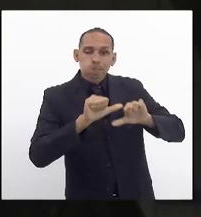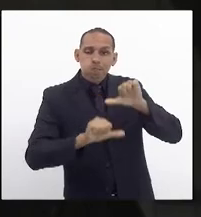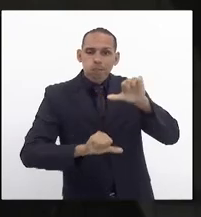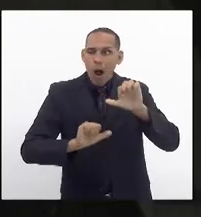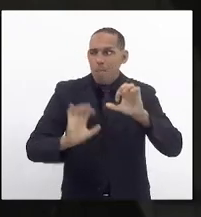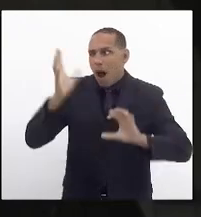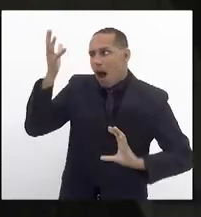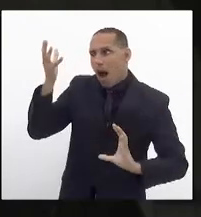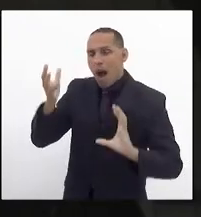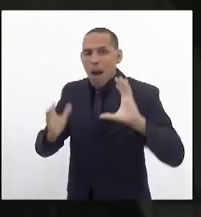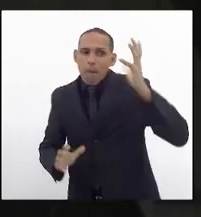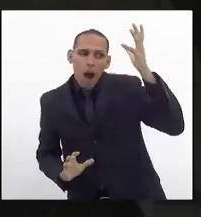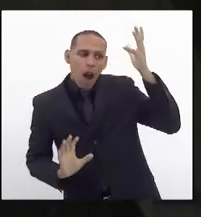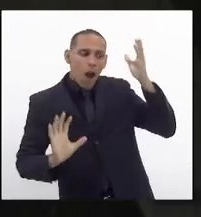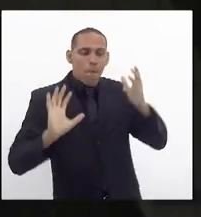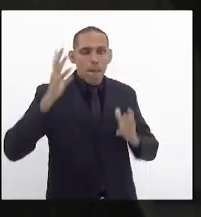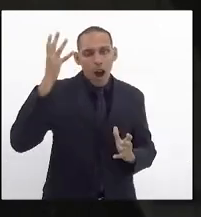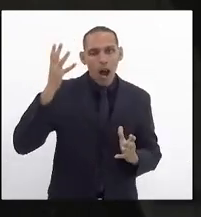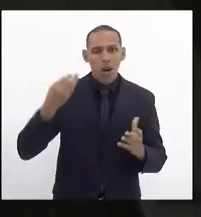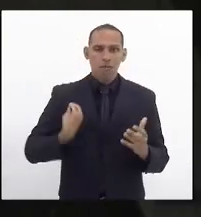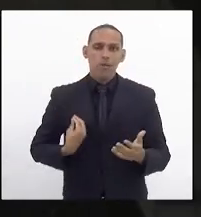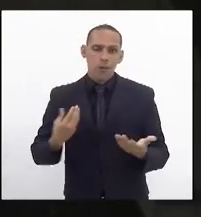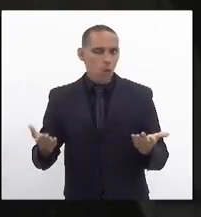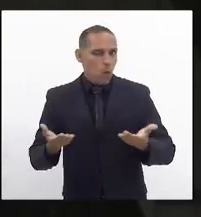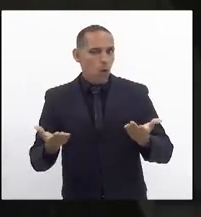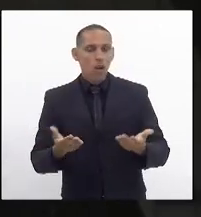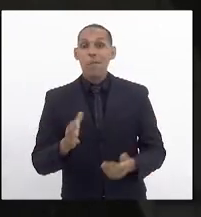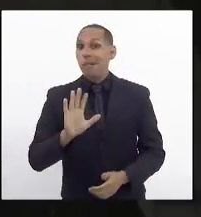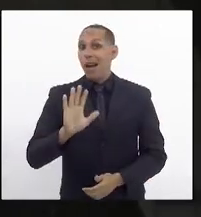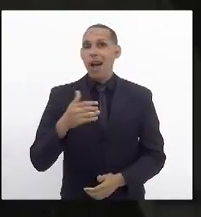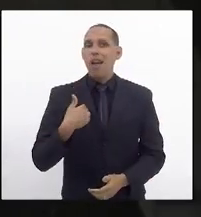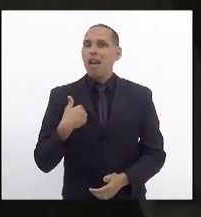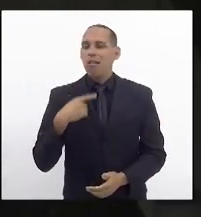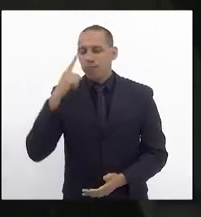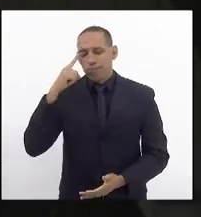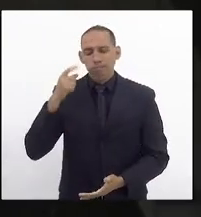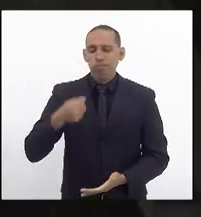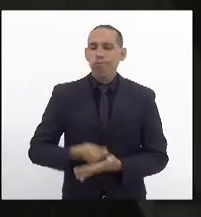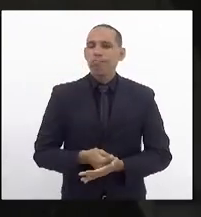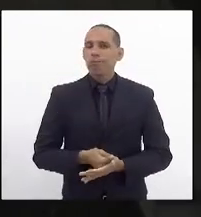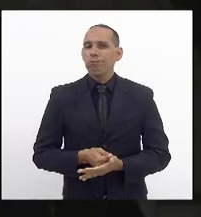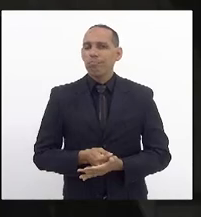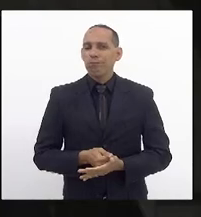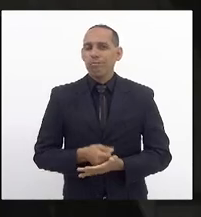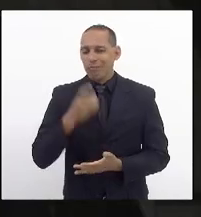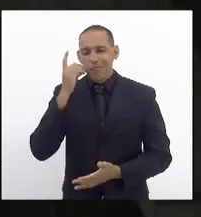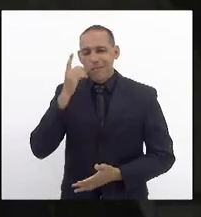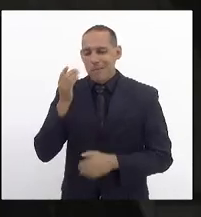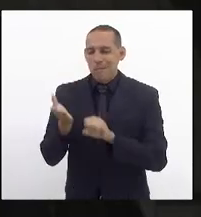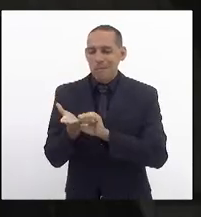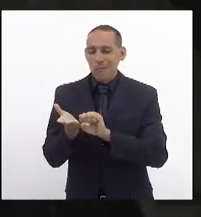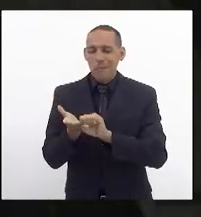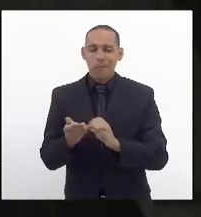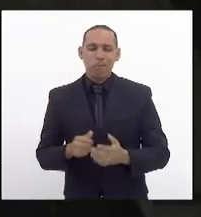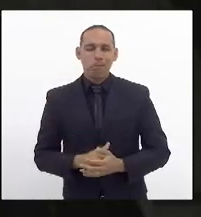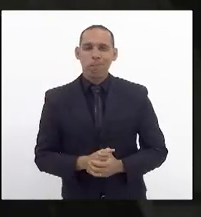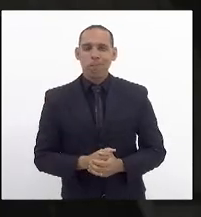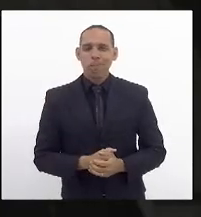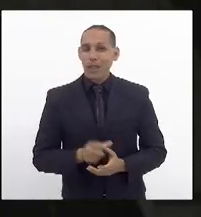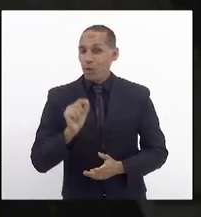que nós estamos vivendo mas eu decidir Deputado Samuel Malafaia